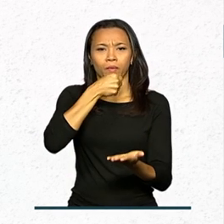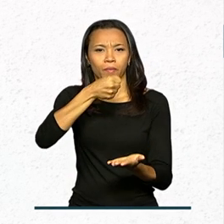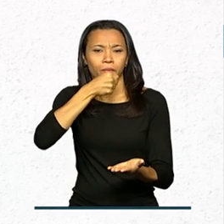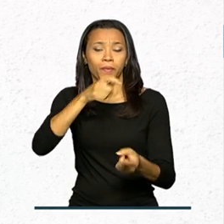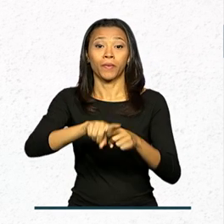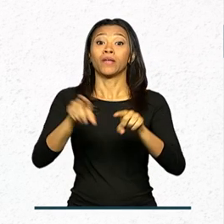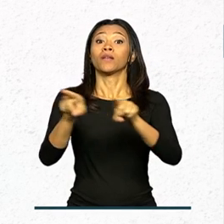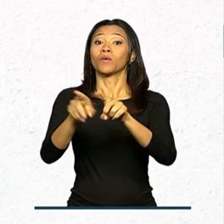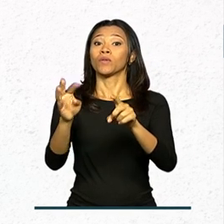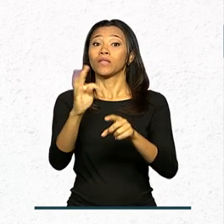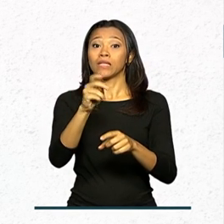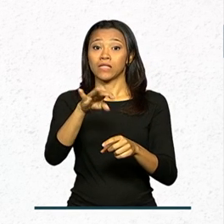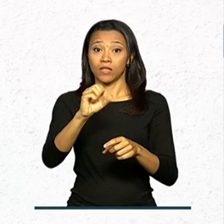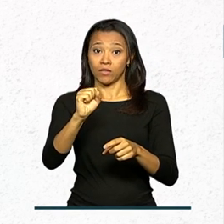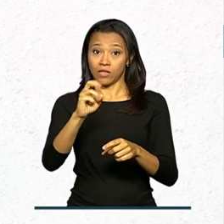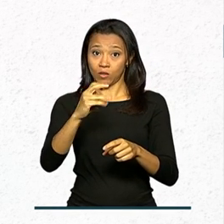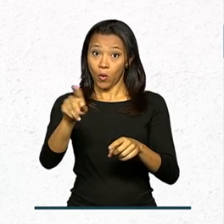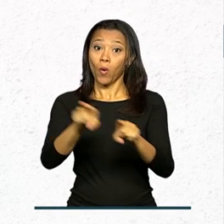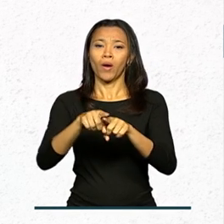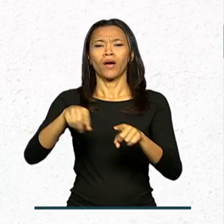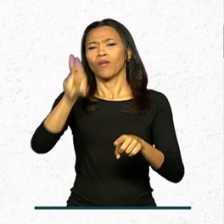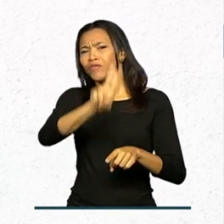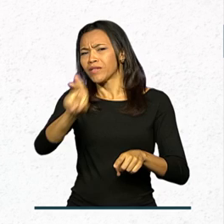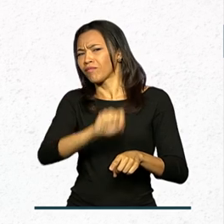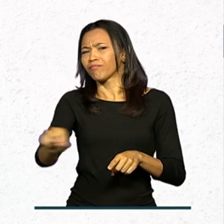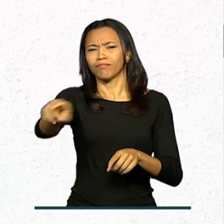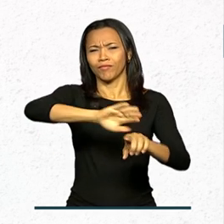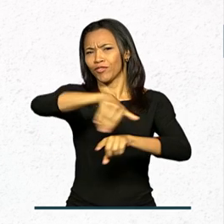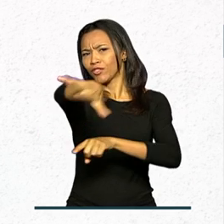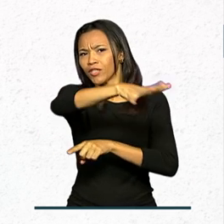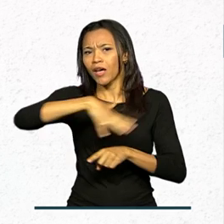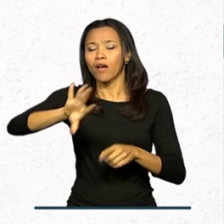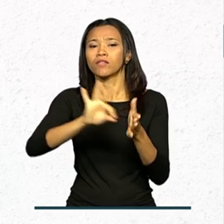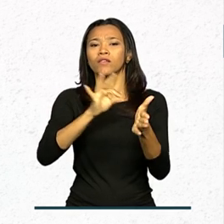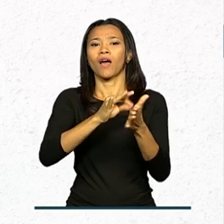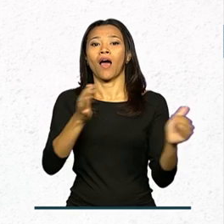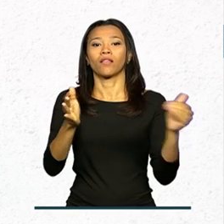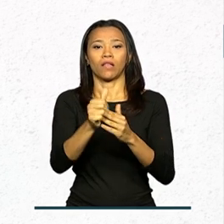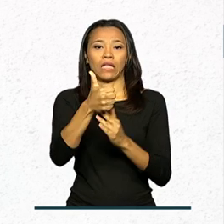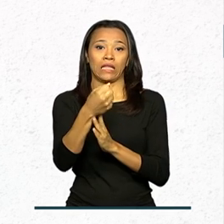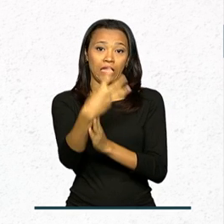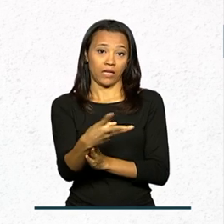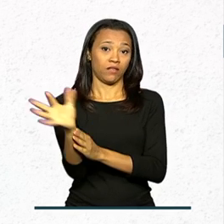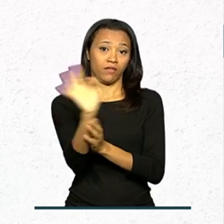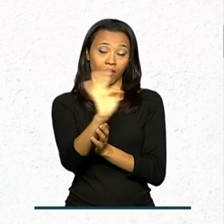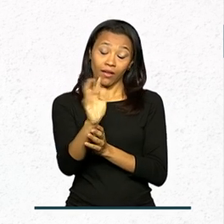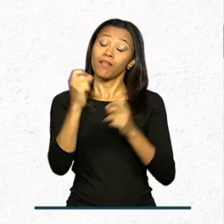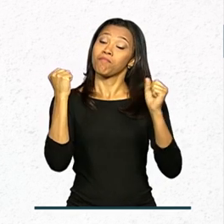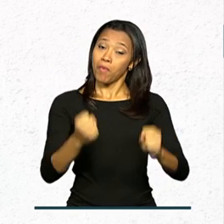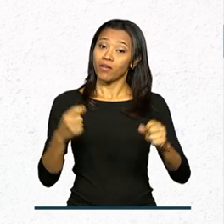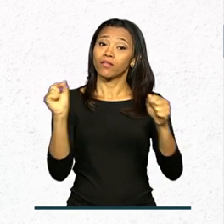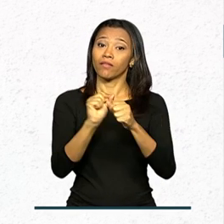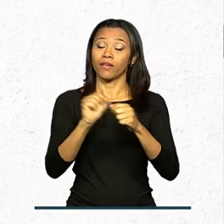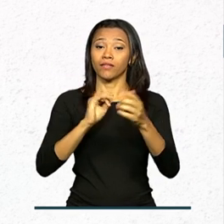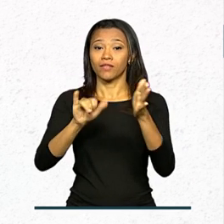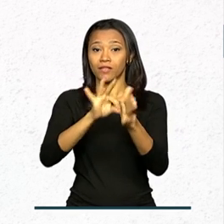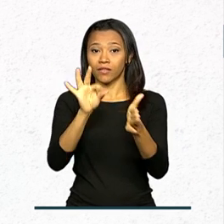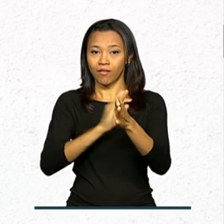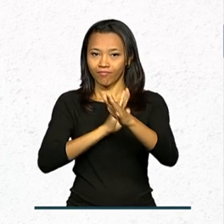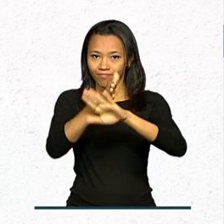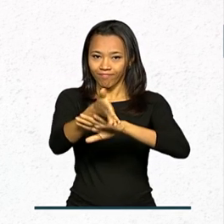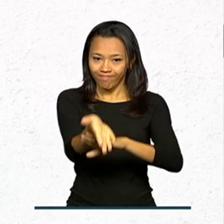setor, acadêmicos e público em geral. As inscrições vão até 13 de fevereiro e devem ser feitas pela internet